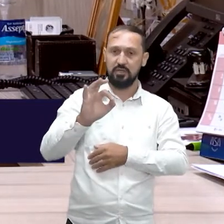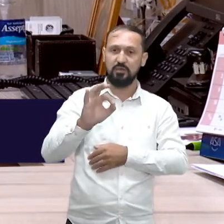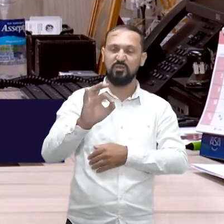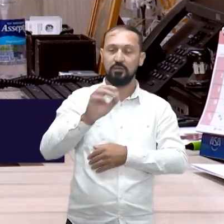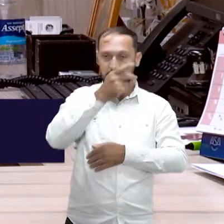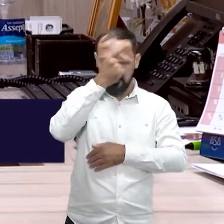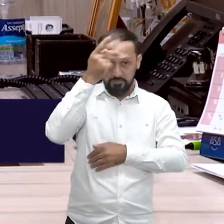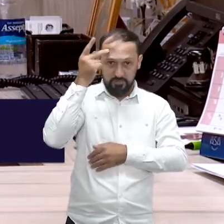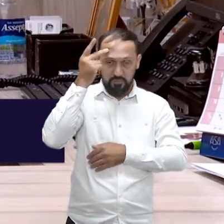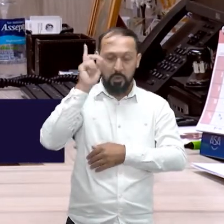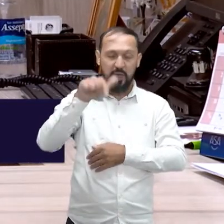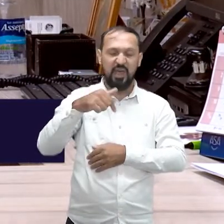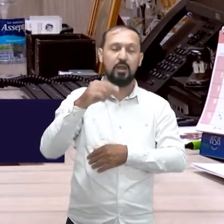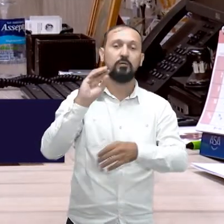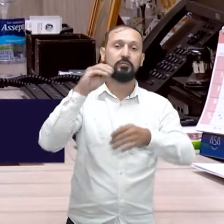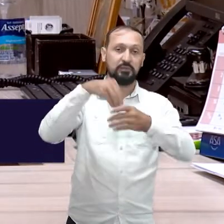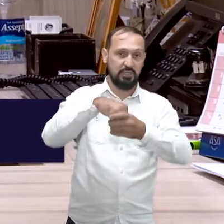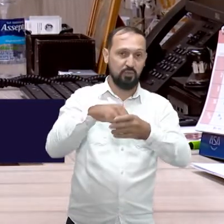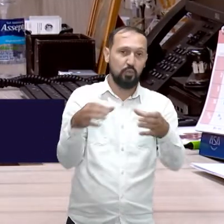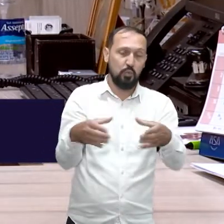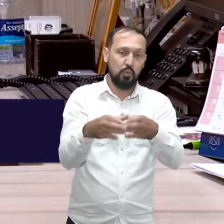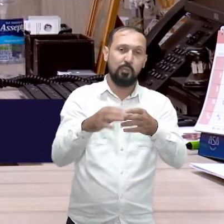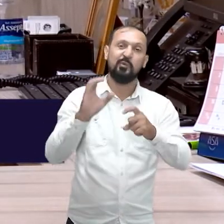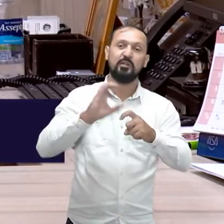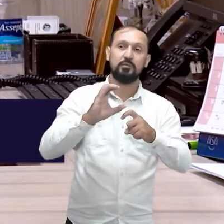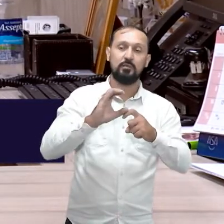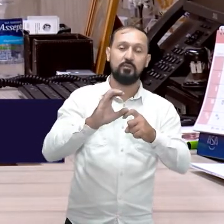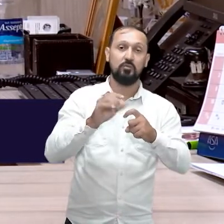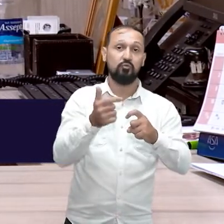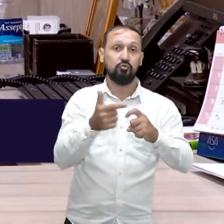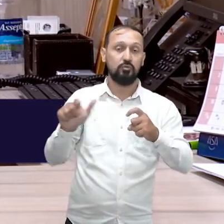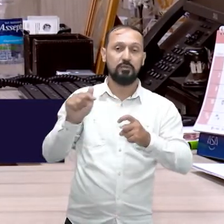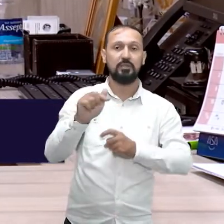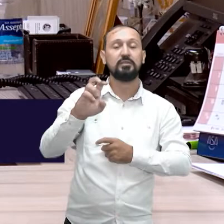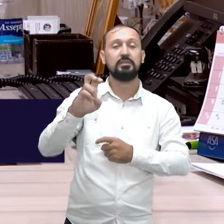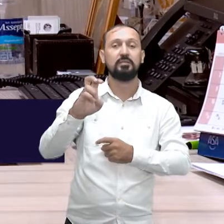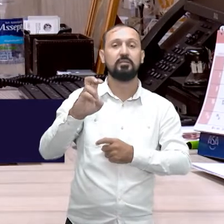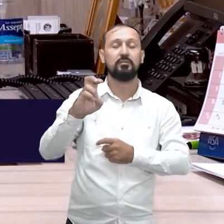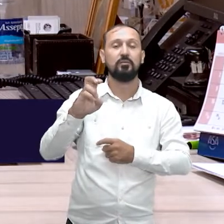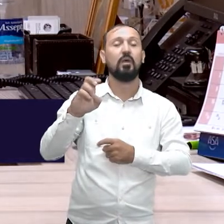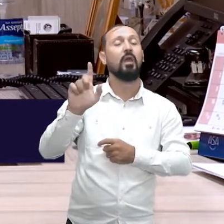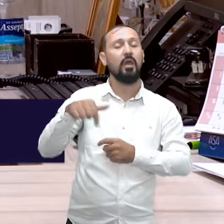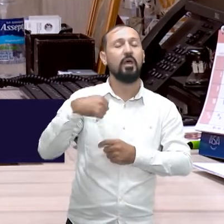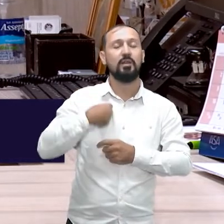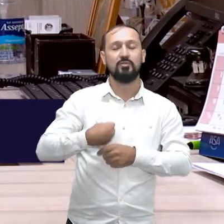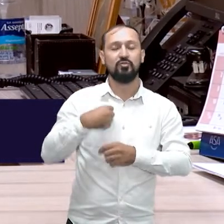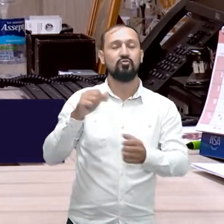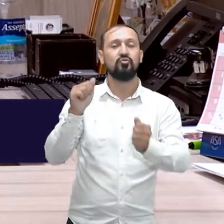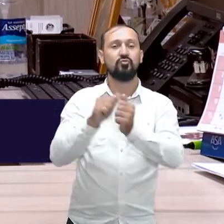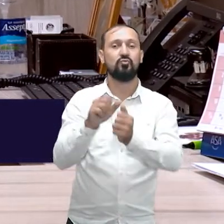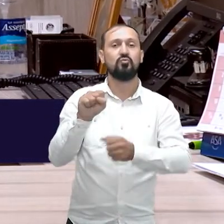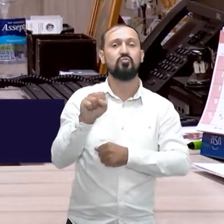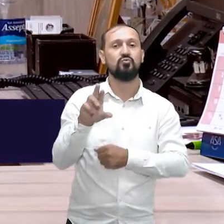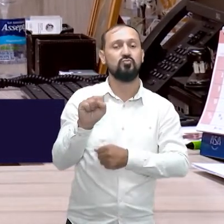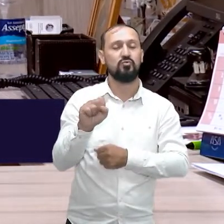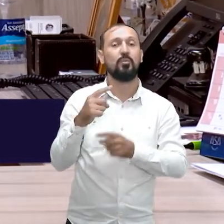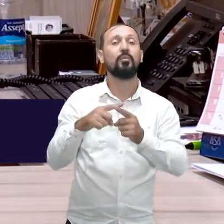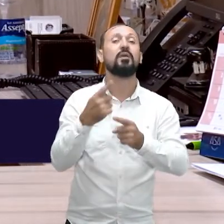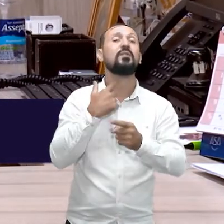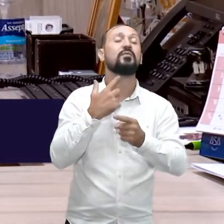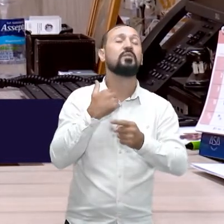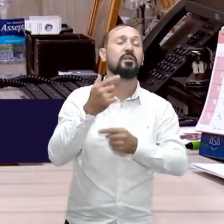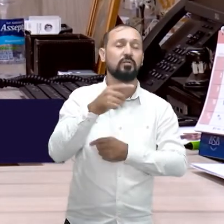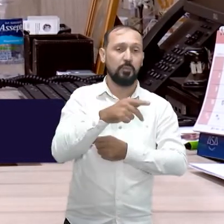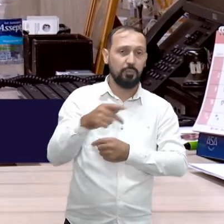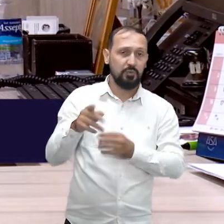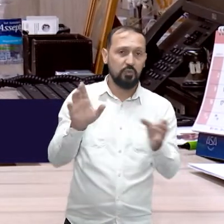de 25% dos pacientes eram beneficiários CACEMES. E a maior parte não eram beneficiários CACEMES, dependiam do Sistema Único de